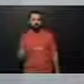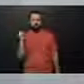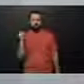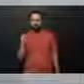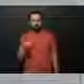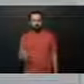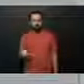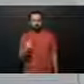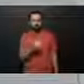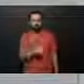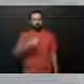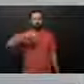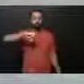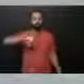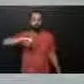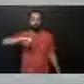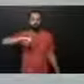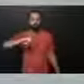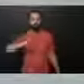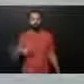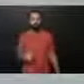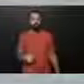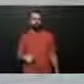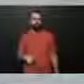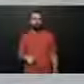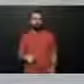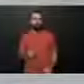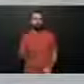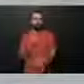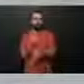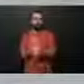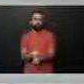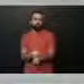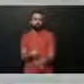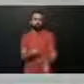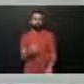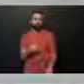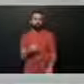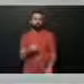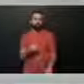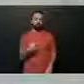8, 9. Que número nós formamos aqui?